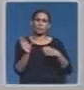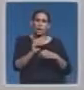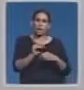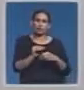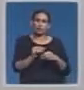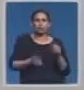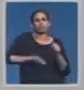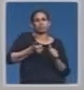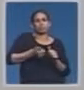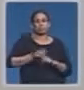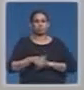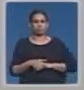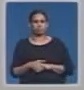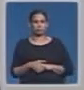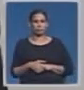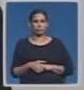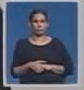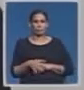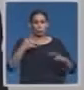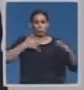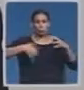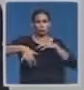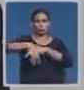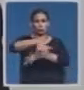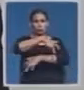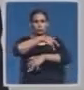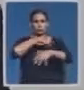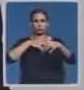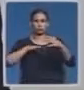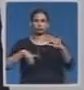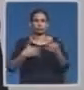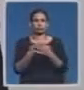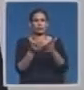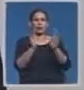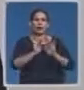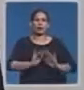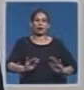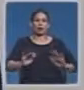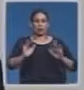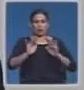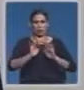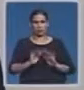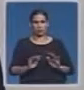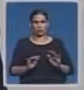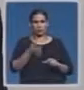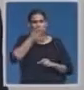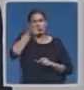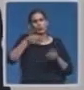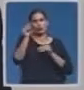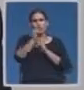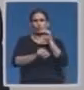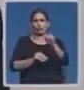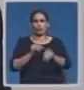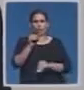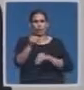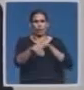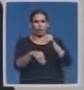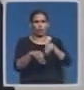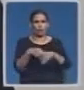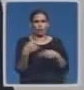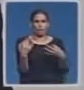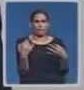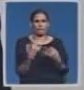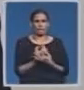quero deixar tranquilo a população de ponta delgada é todos os eleitores a todos os mutantes